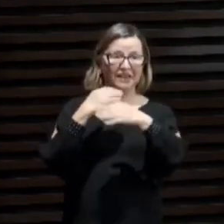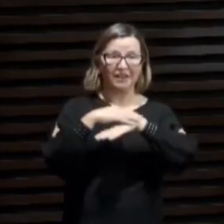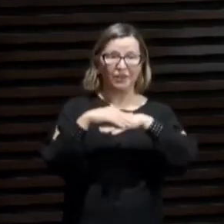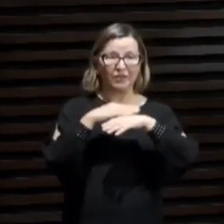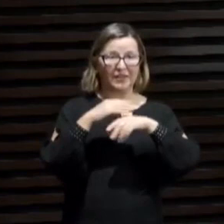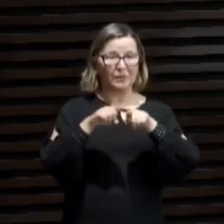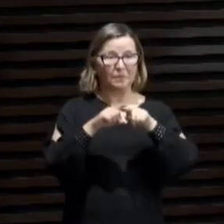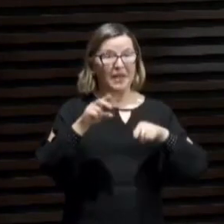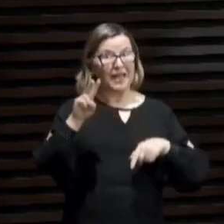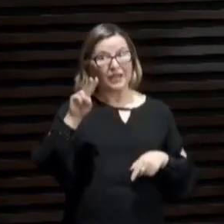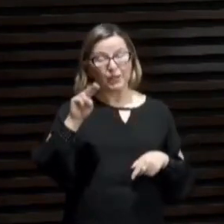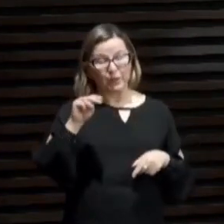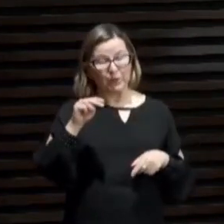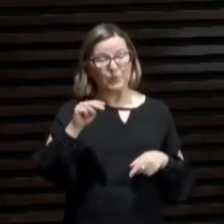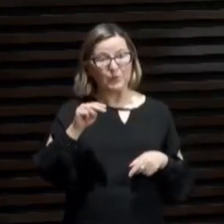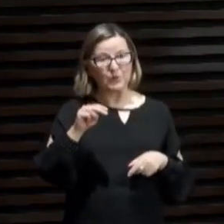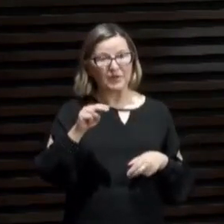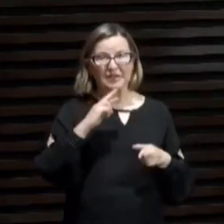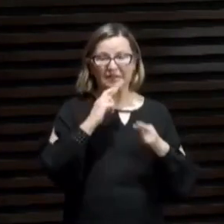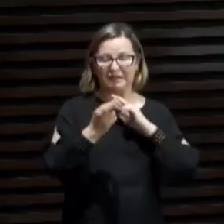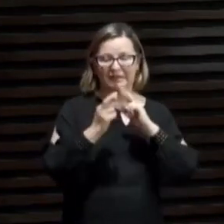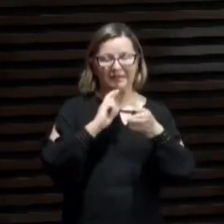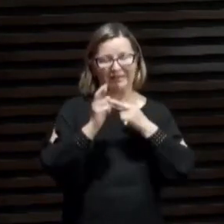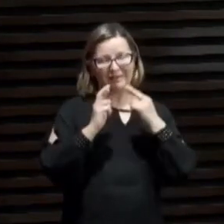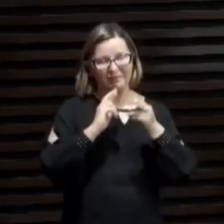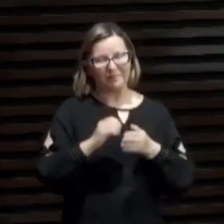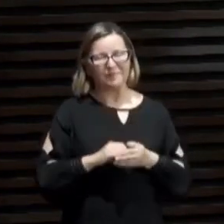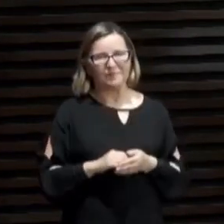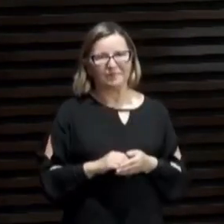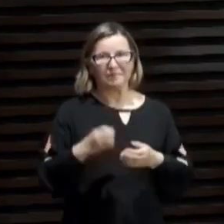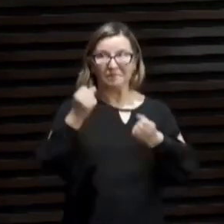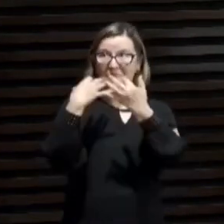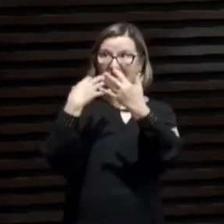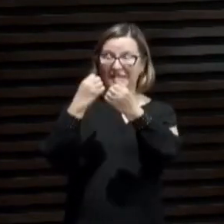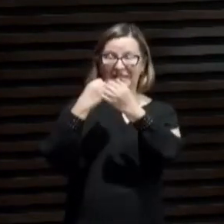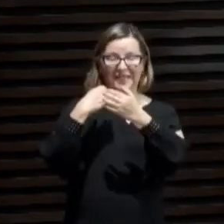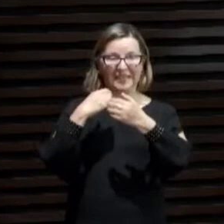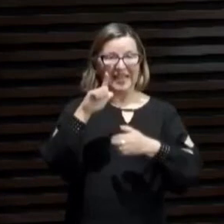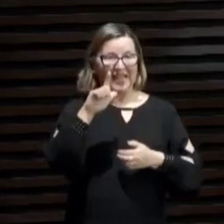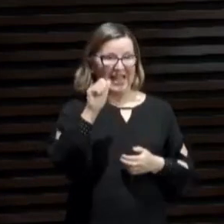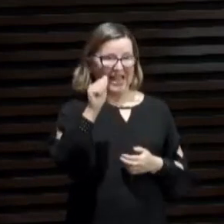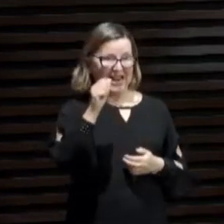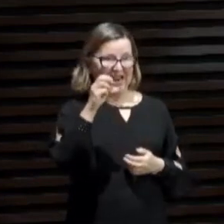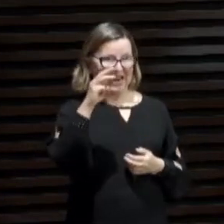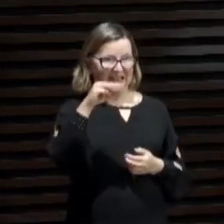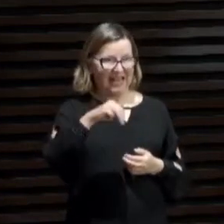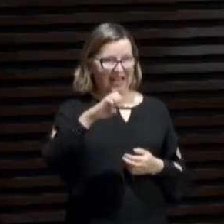Não, ensina-me, Senhor, a lamentar e a nunca